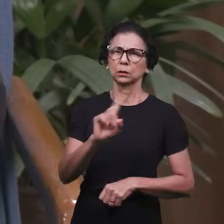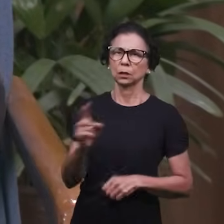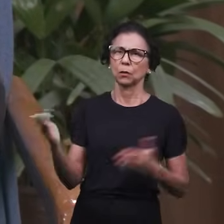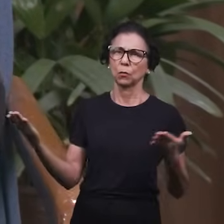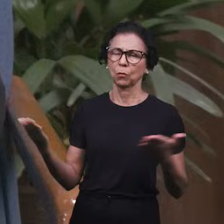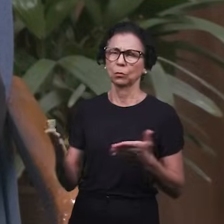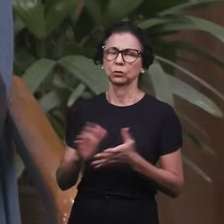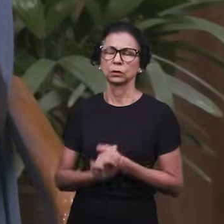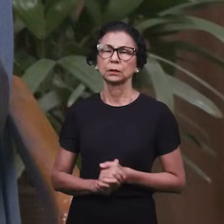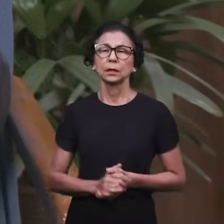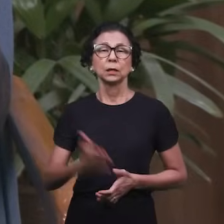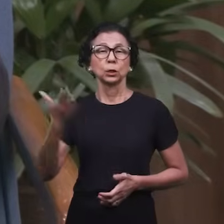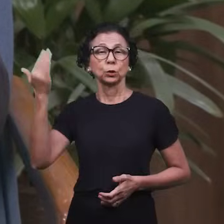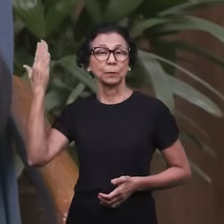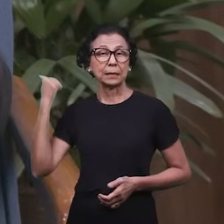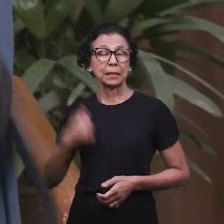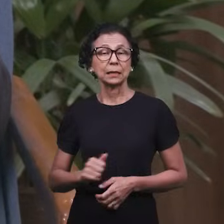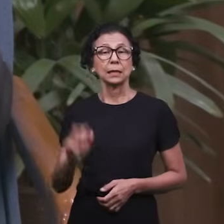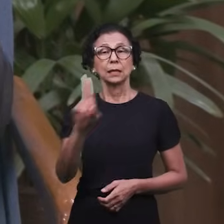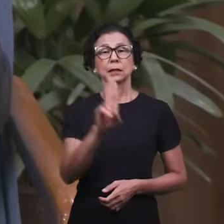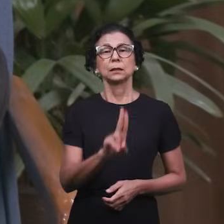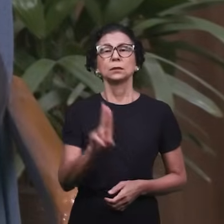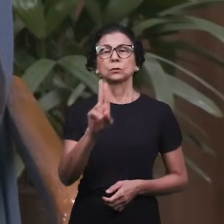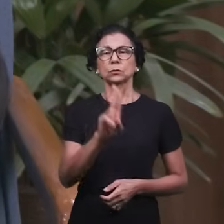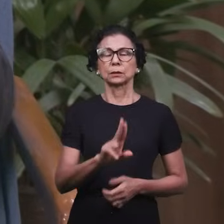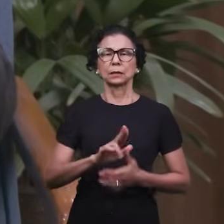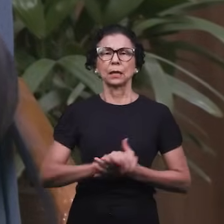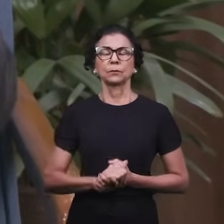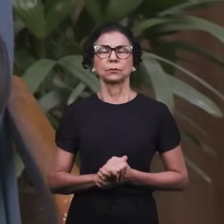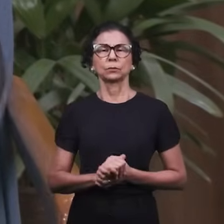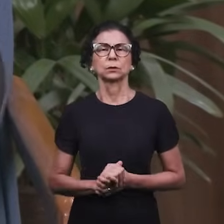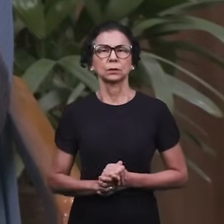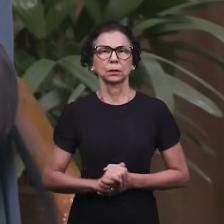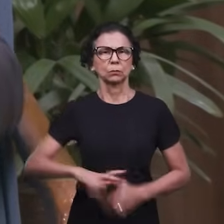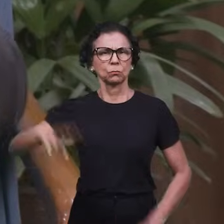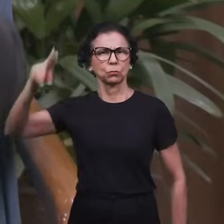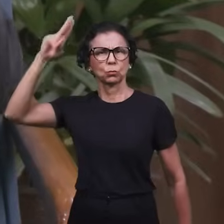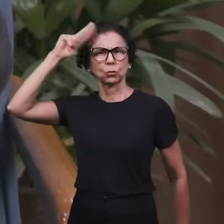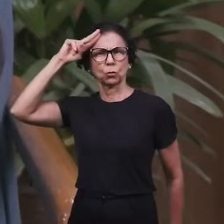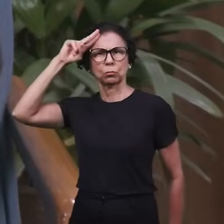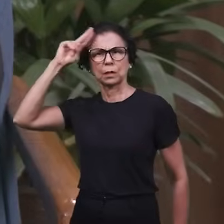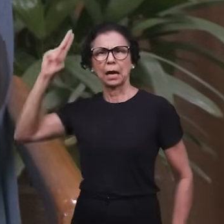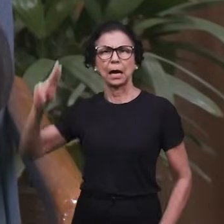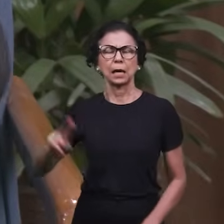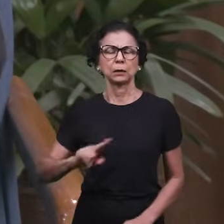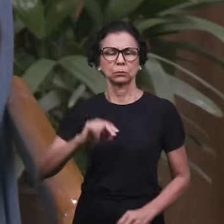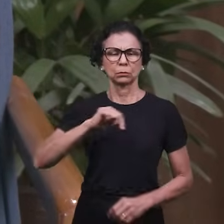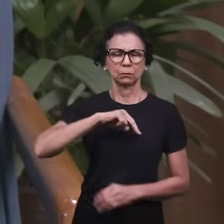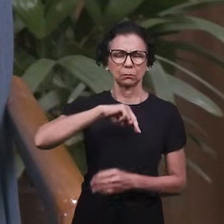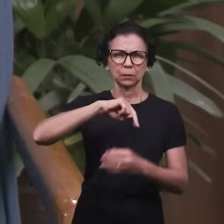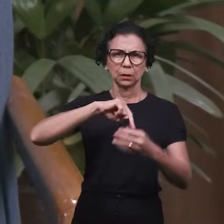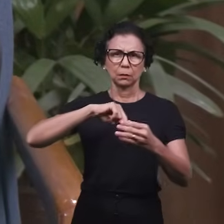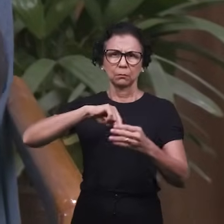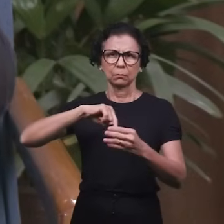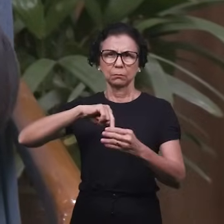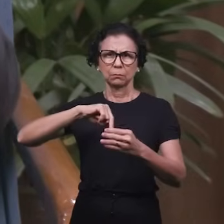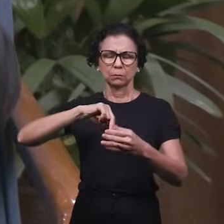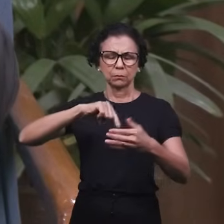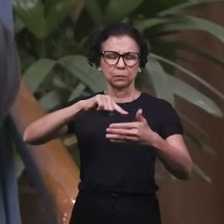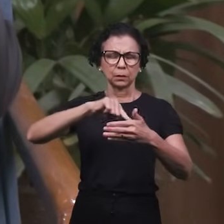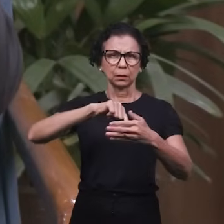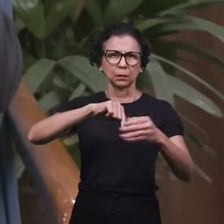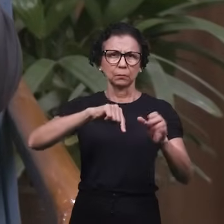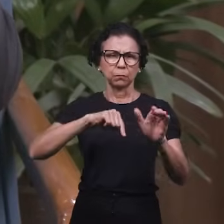soldados utilizavam, e aqueles soldados, inclusive os reis, os generais, eles iam nesses